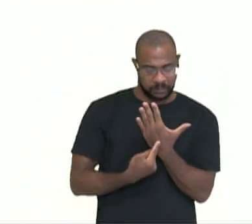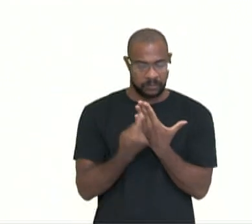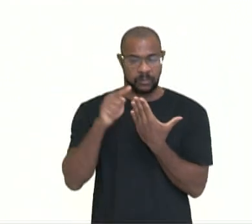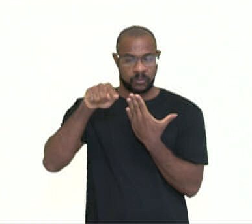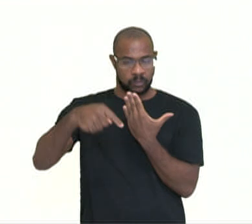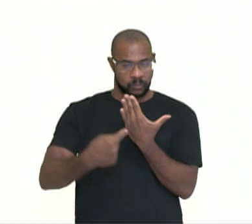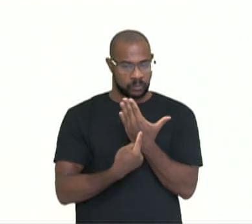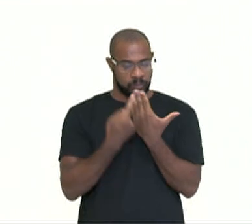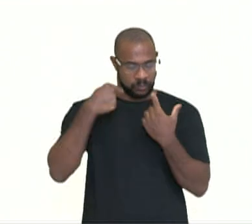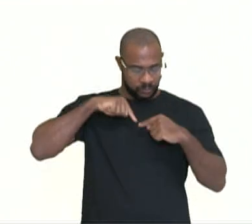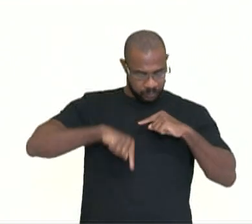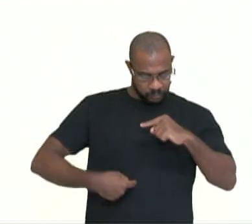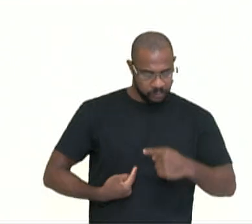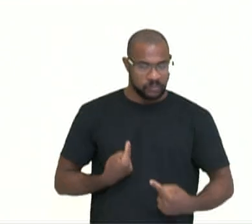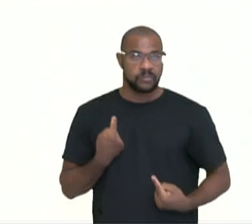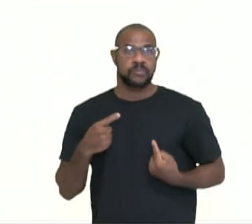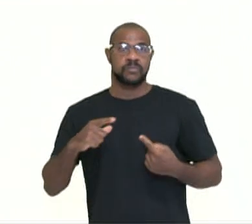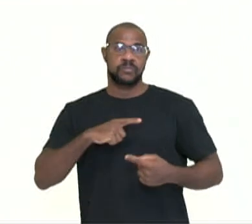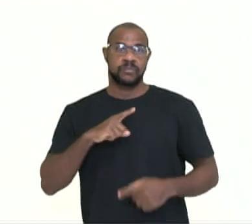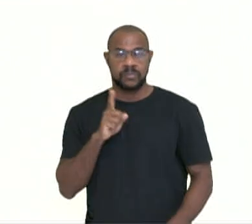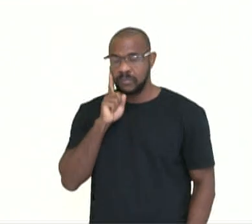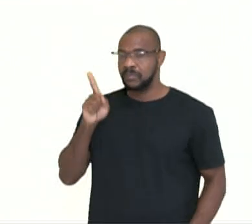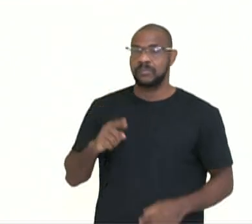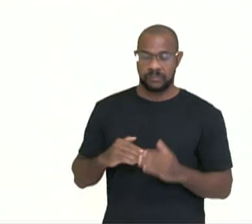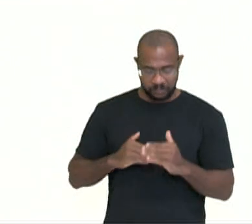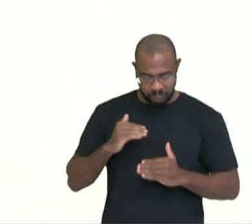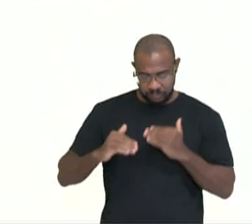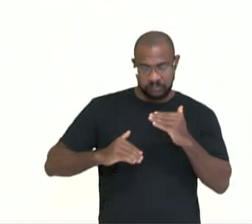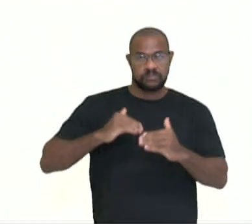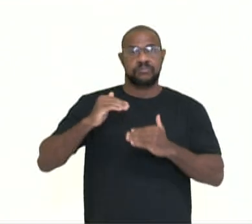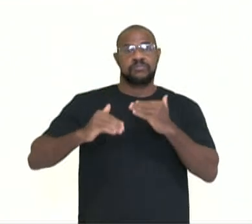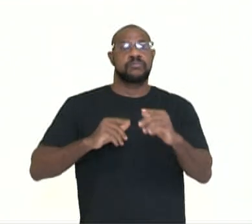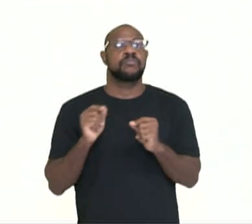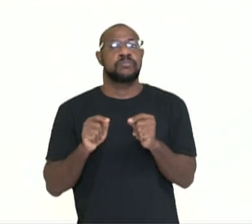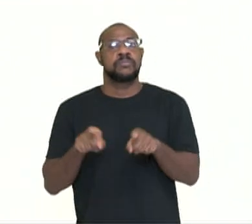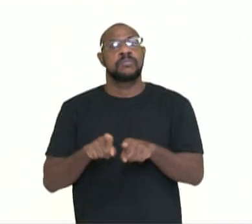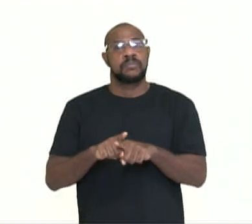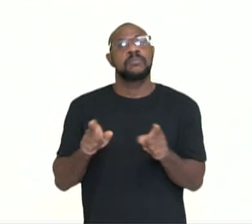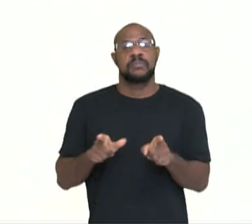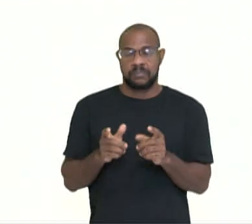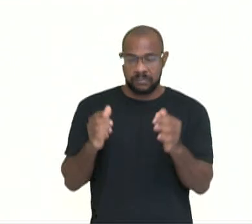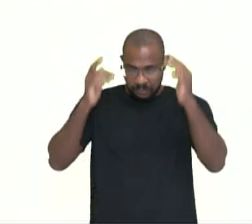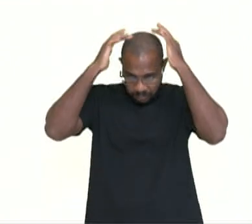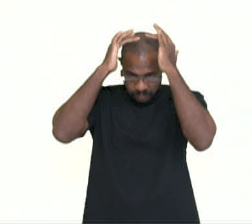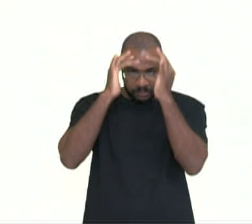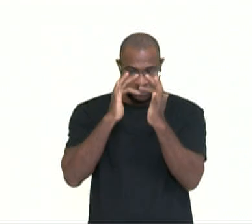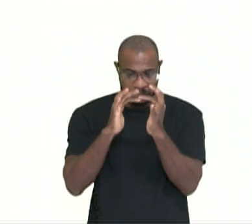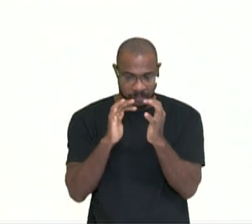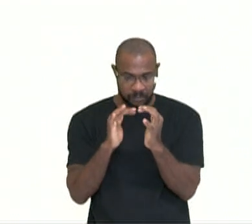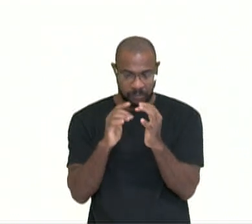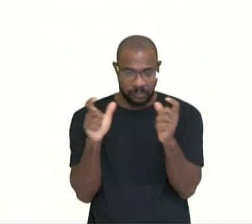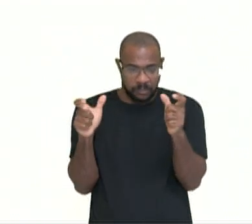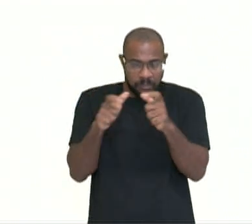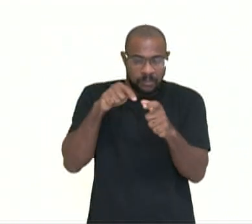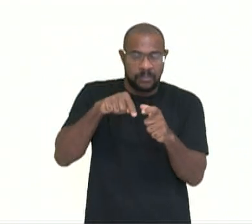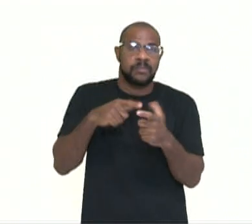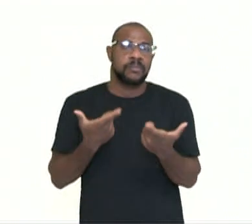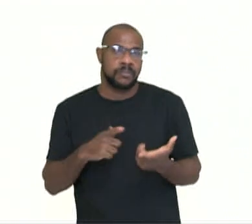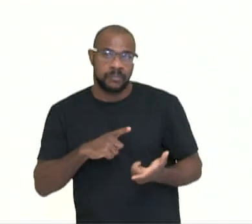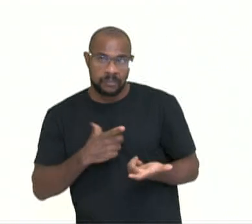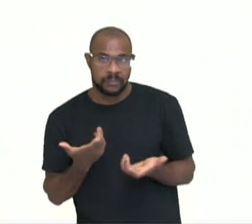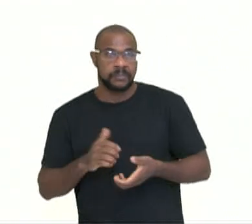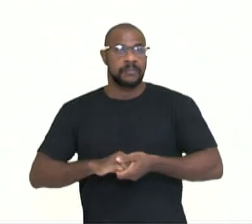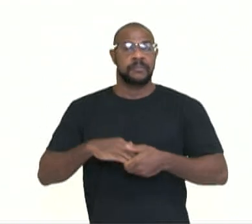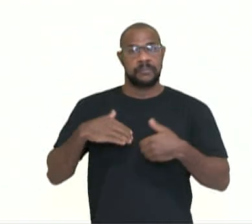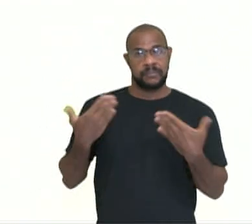preferência para o sistema nervoso, é por isso que acaba desenvolvendo a microcefalia, que a gente já vai explicar daqui a pouco. 80% das vezes a doença